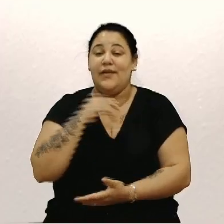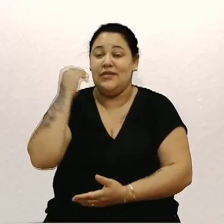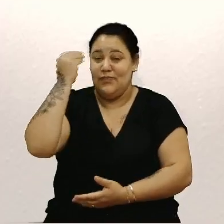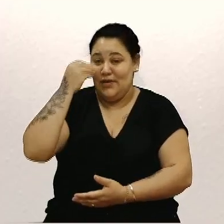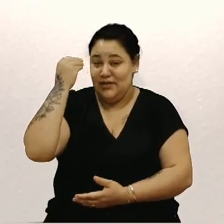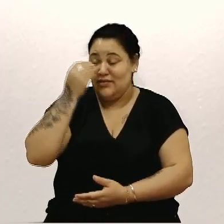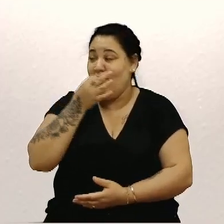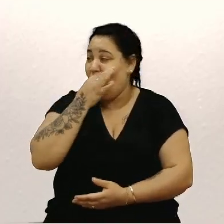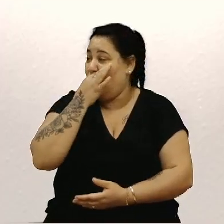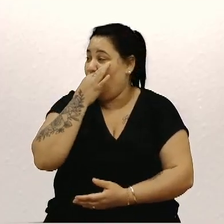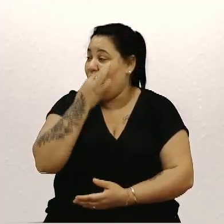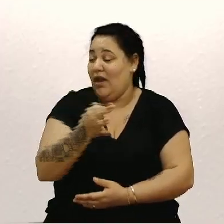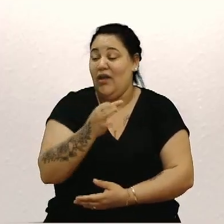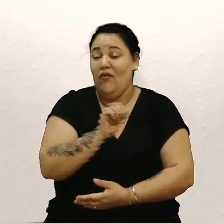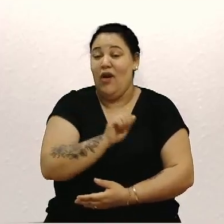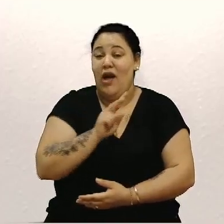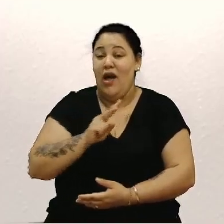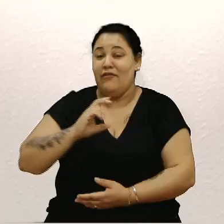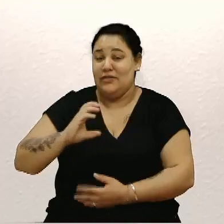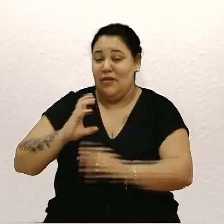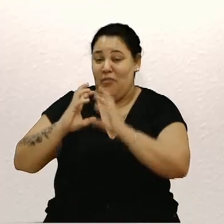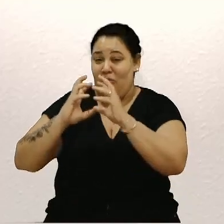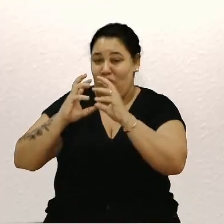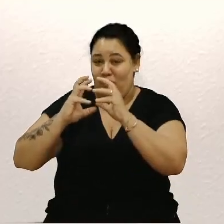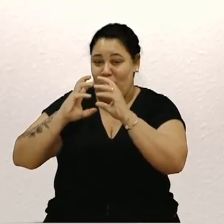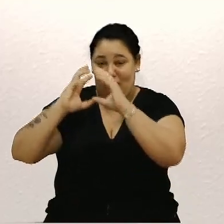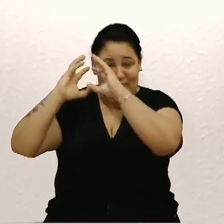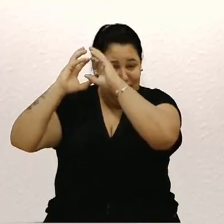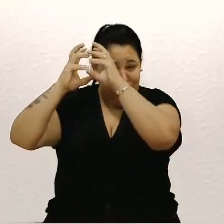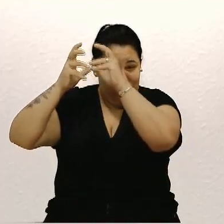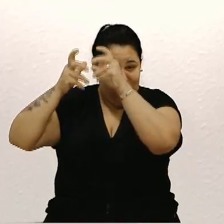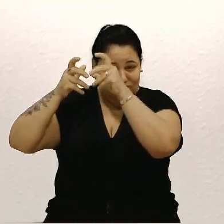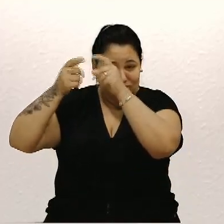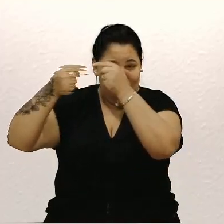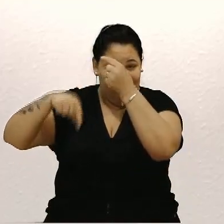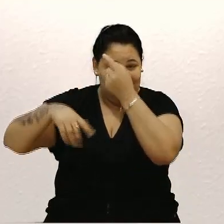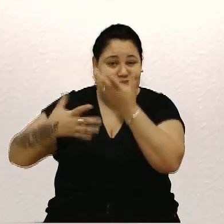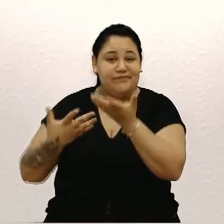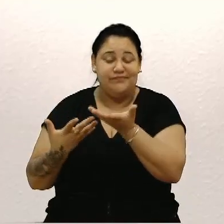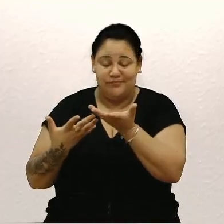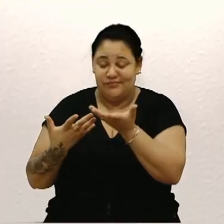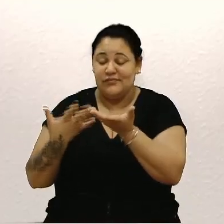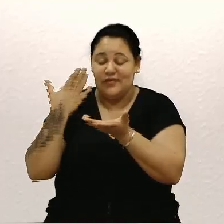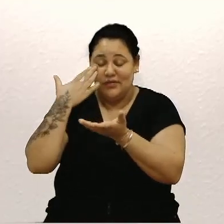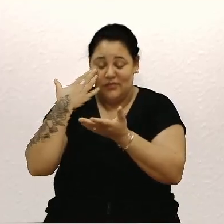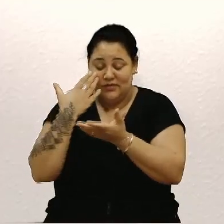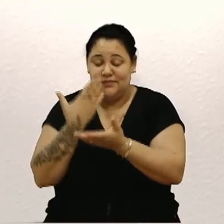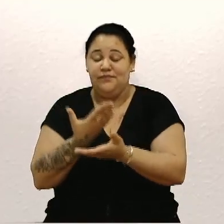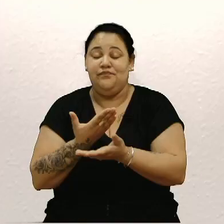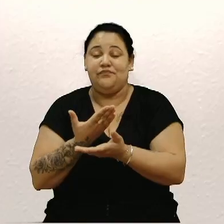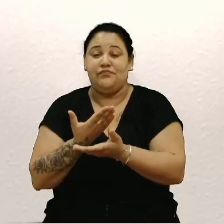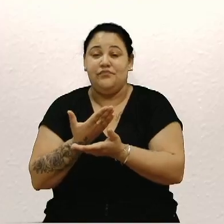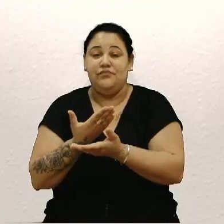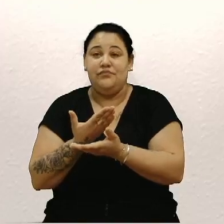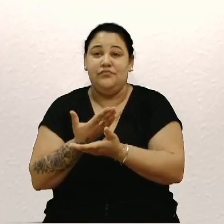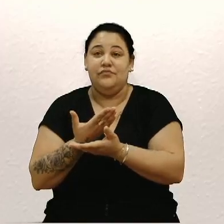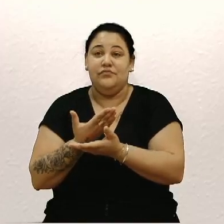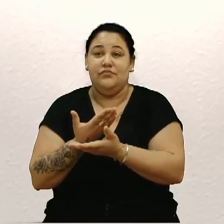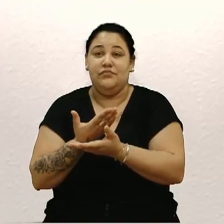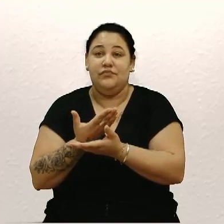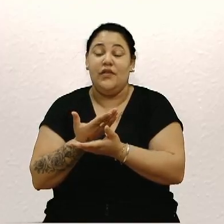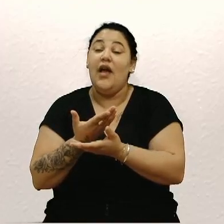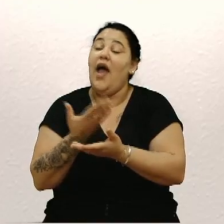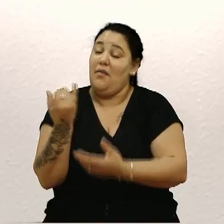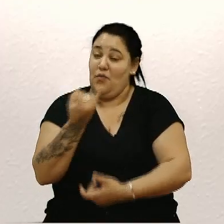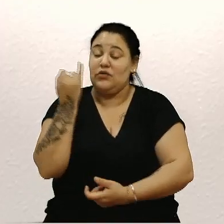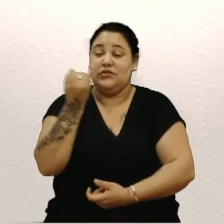como essa, sabe na pele como é vivenciar uma situação como essa. Por isso é importante com que